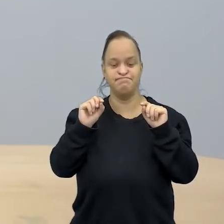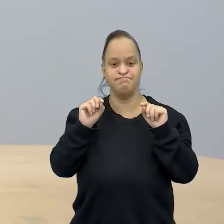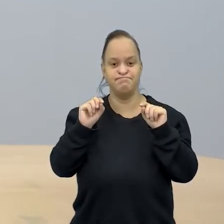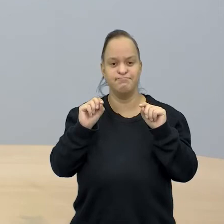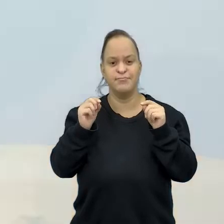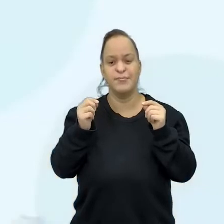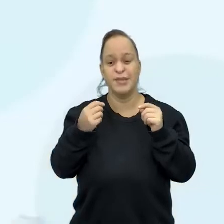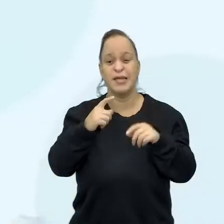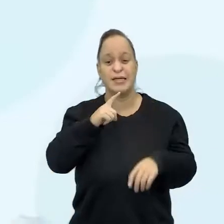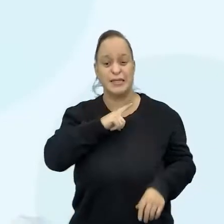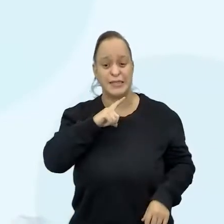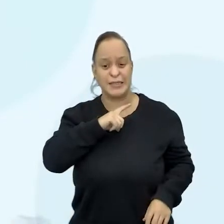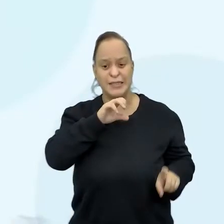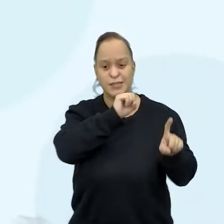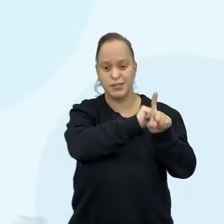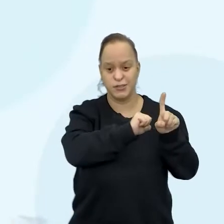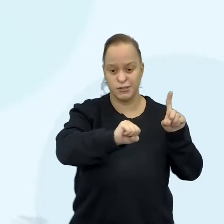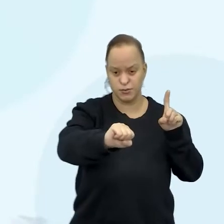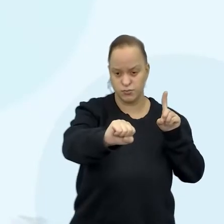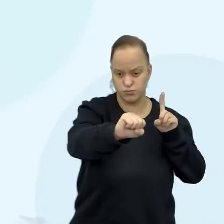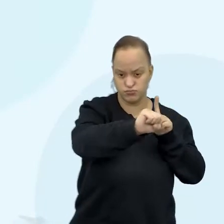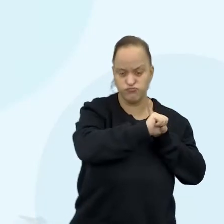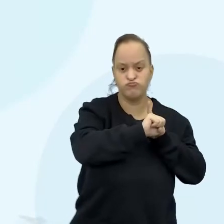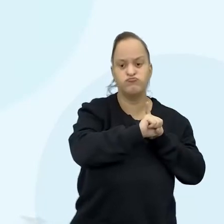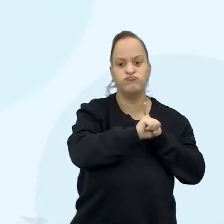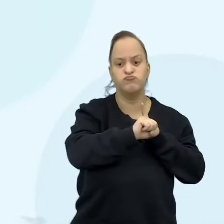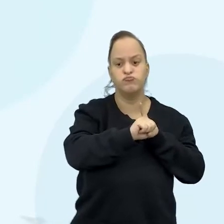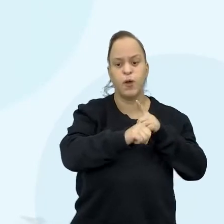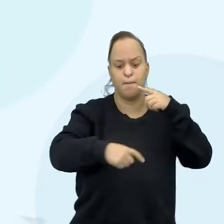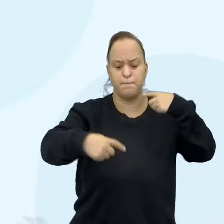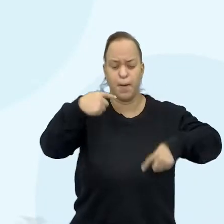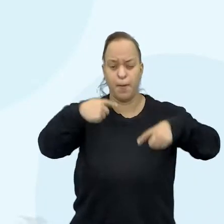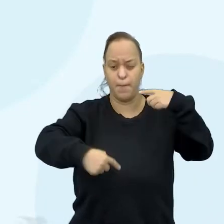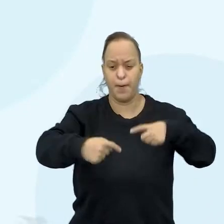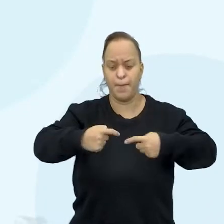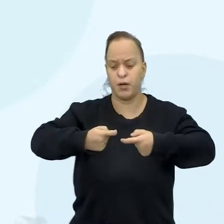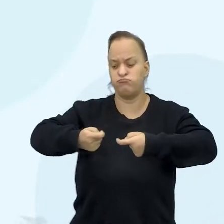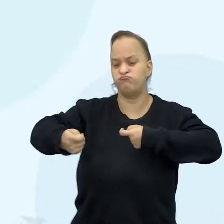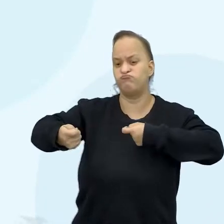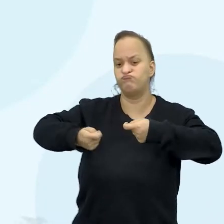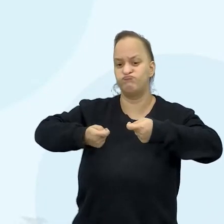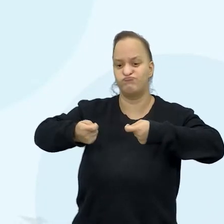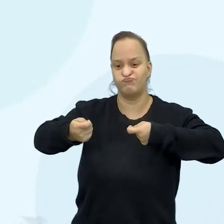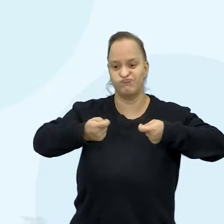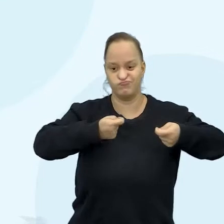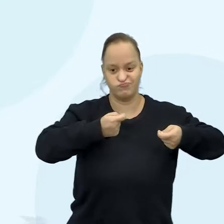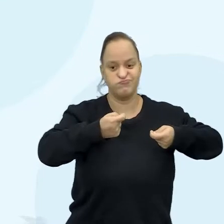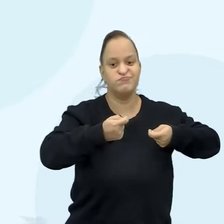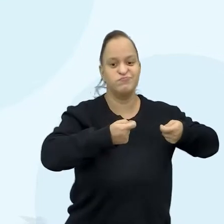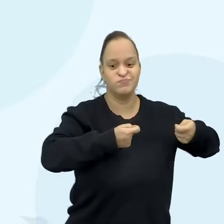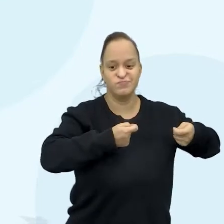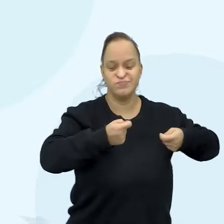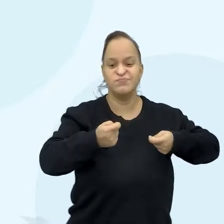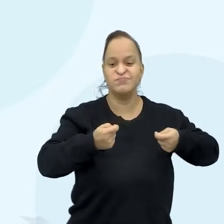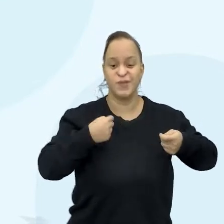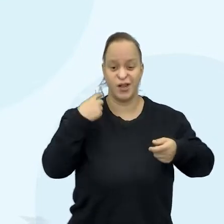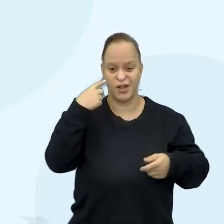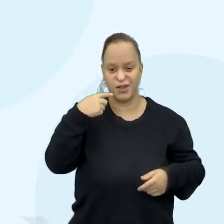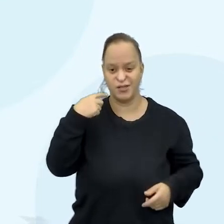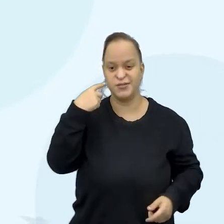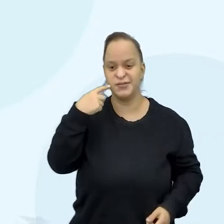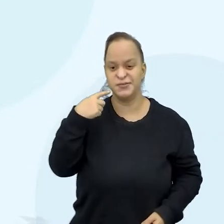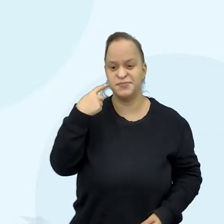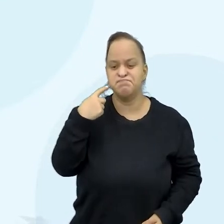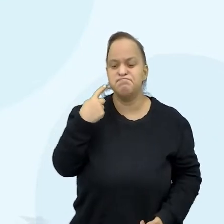face social e política desse controle, né, aplicado ao direito. E que face